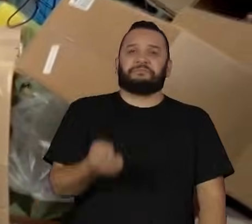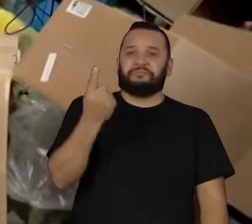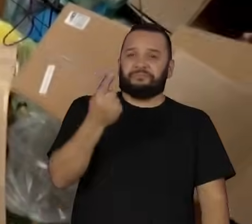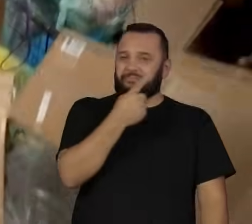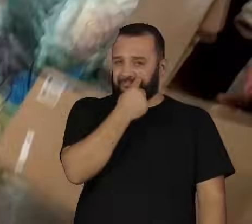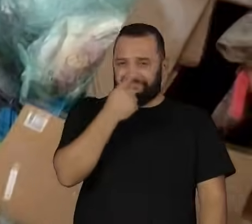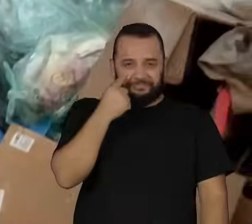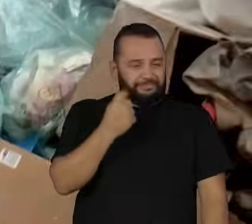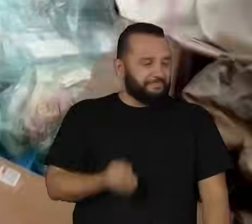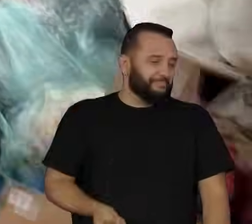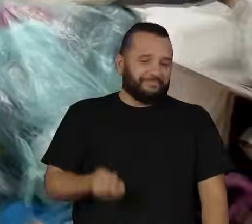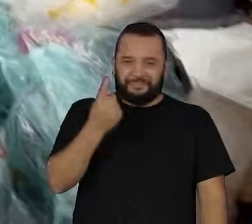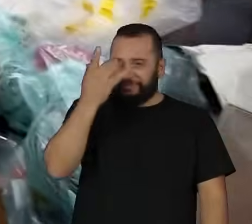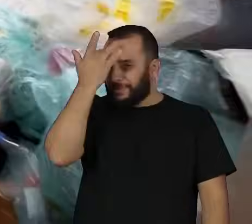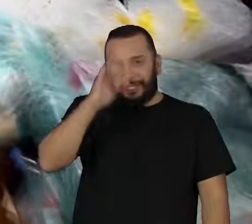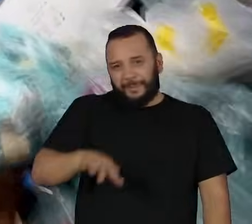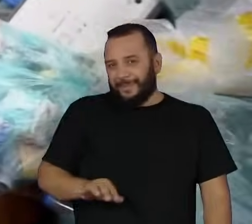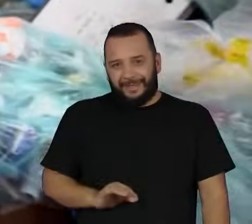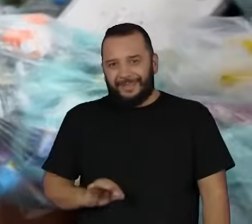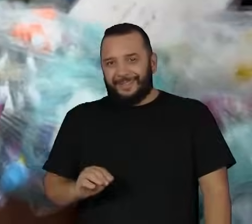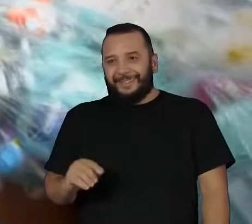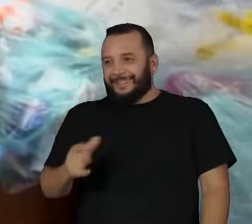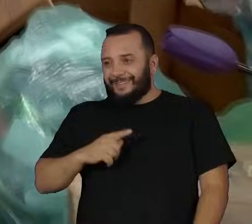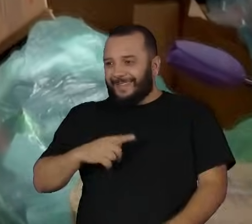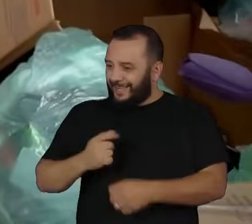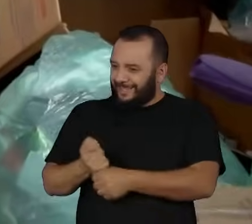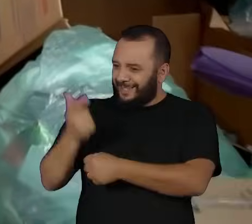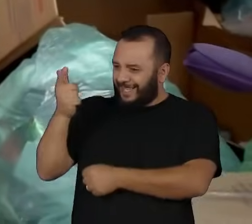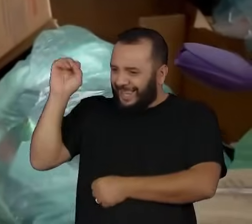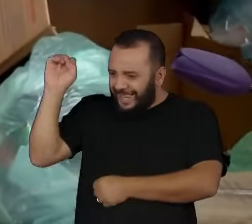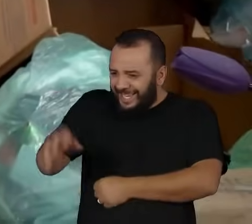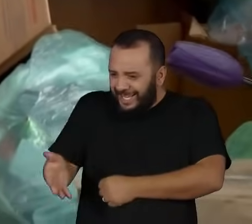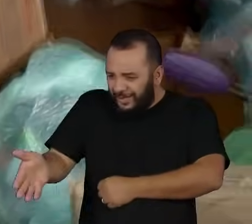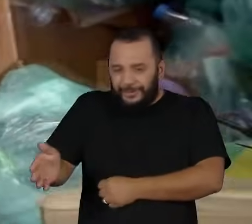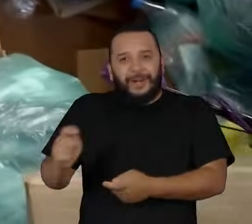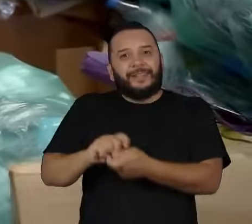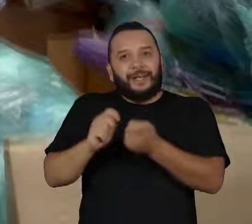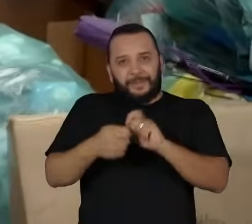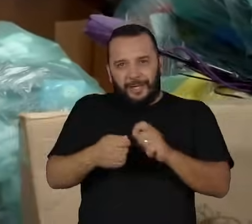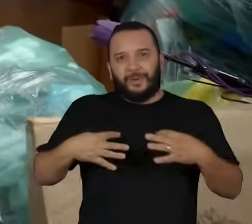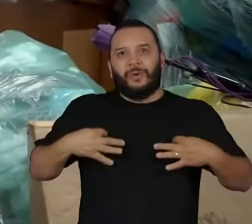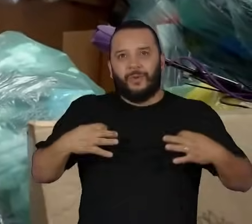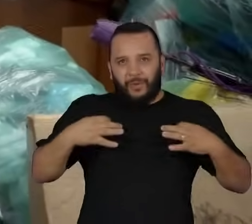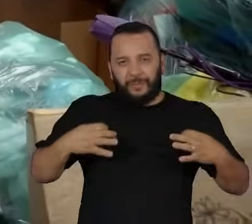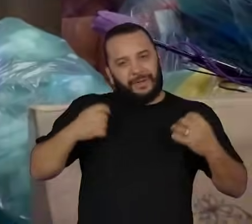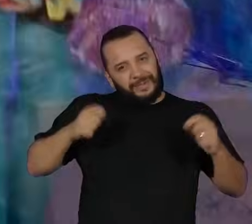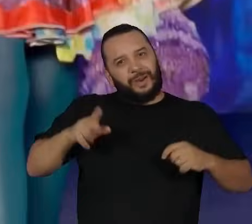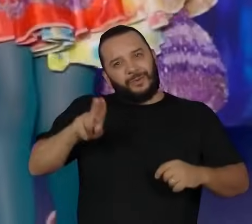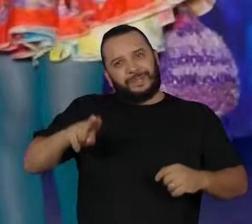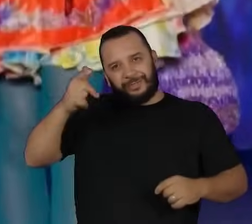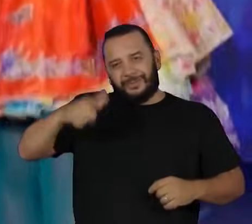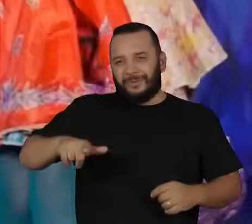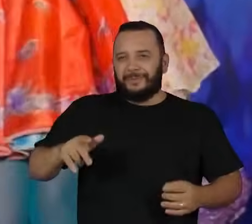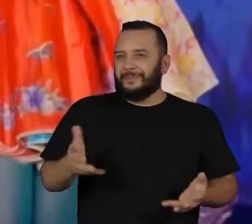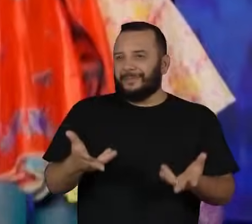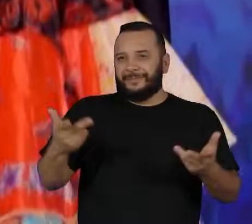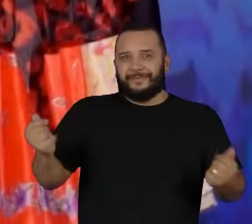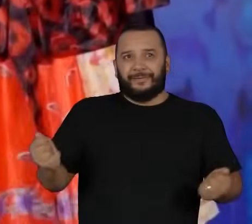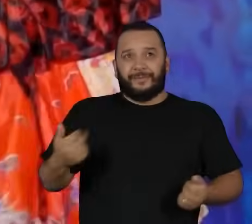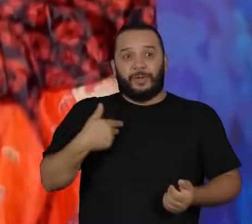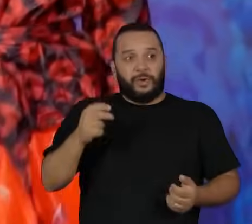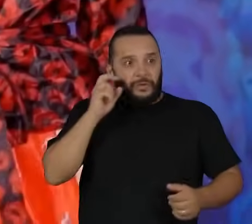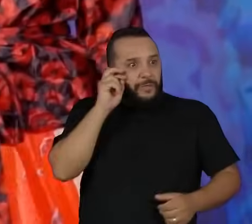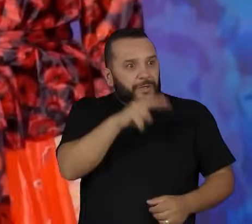material reciclável, que a gente tira do aterro, ser confeccionado em roupas para ser reutilizado, para a gente é magnífico. Hoje em dia eu vejo um